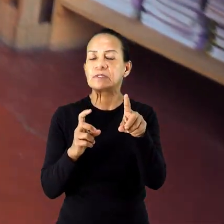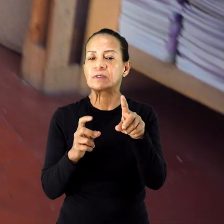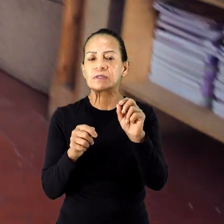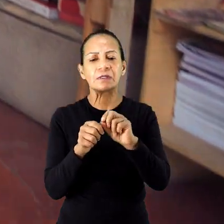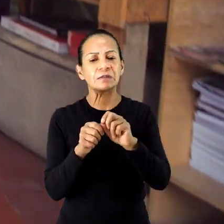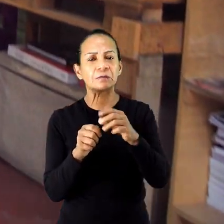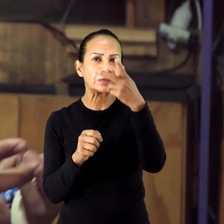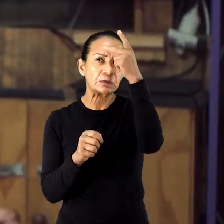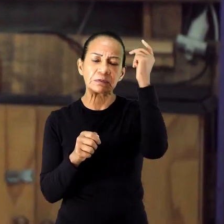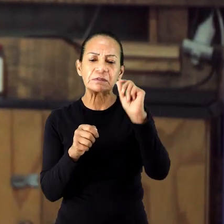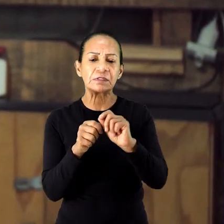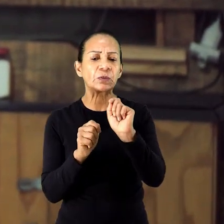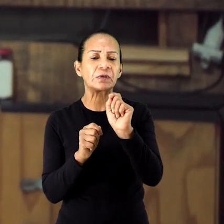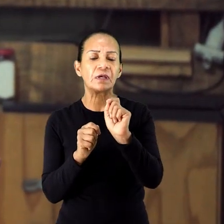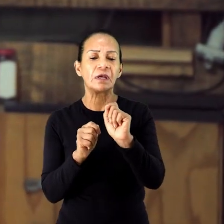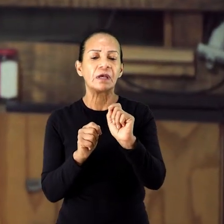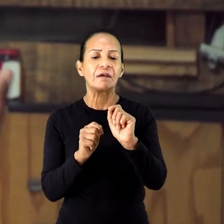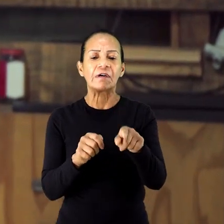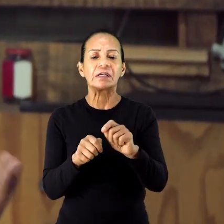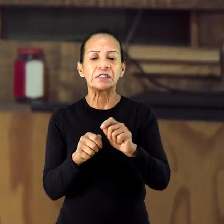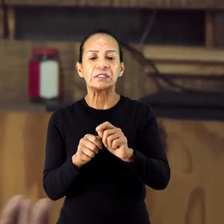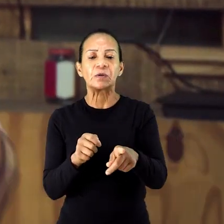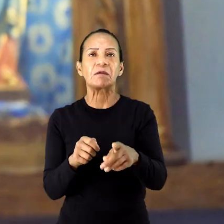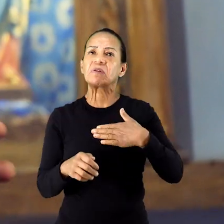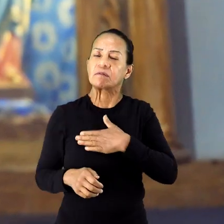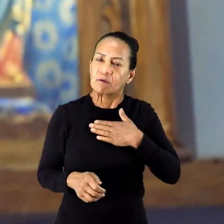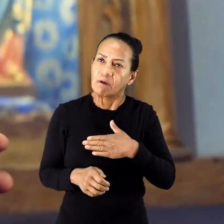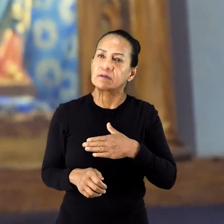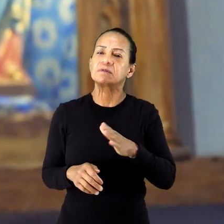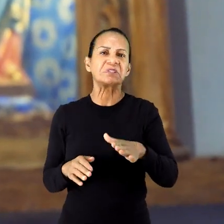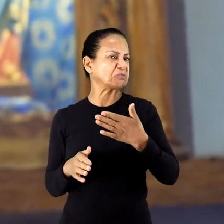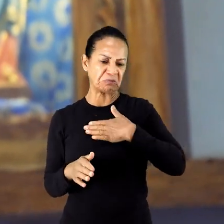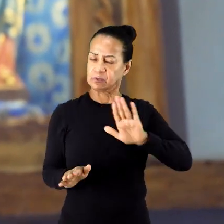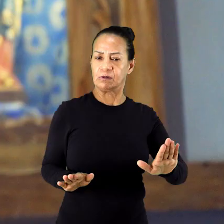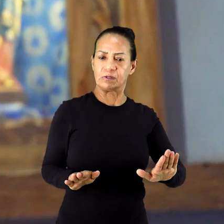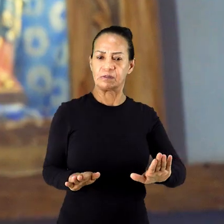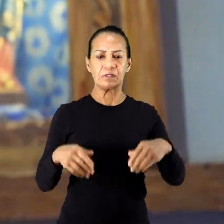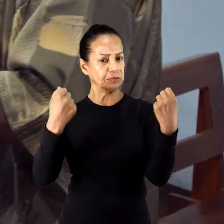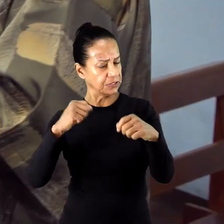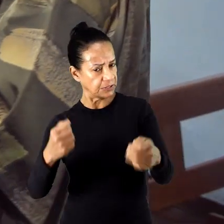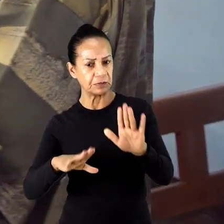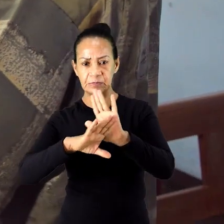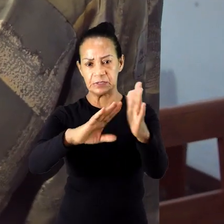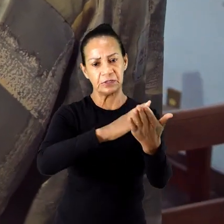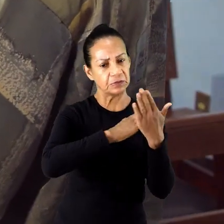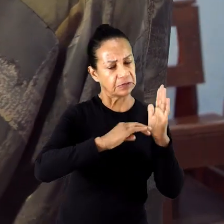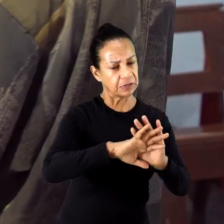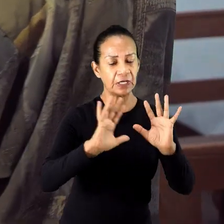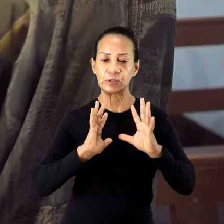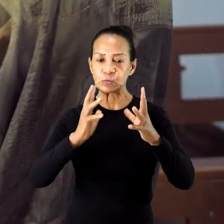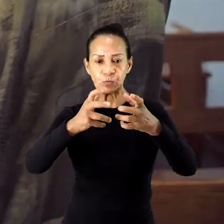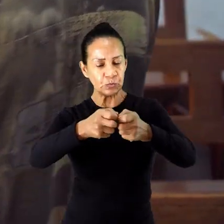fazem aquela região? Quais são os equipamentos culturais que tem ali? O que as pessoas gostam? O que as pessoas não gostam? O que elas precisam? Quais são as suas